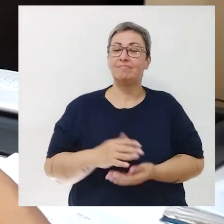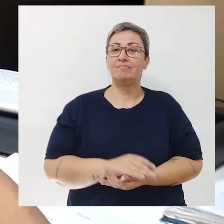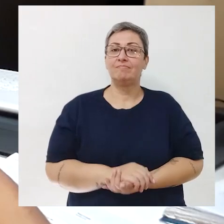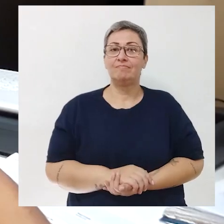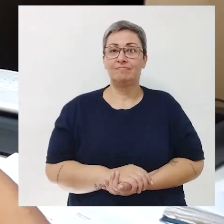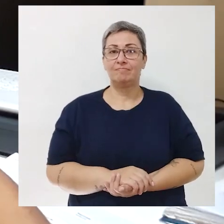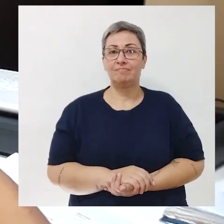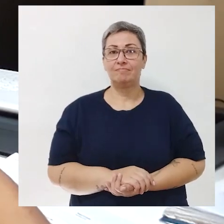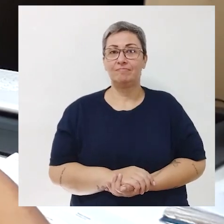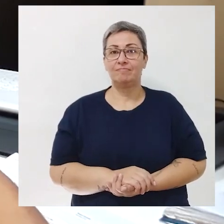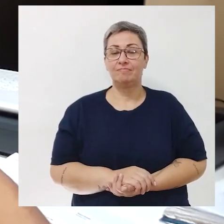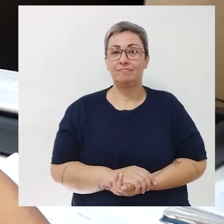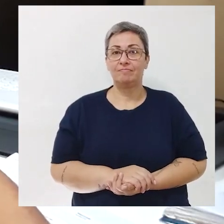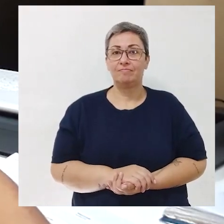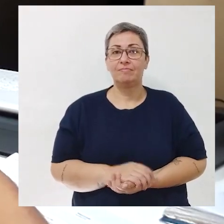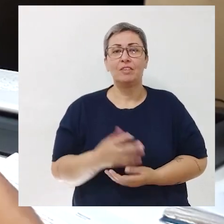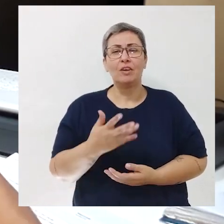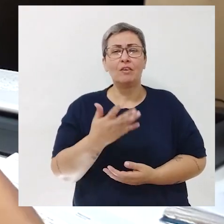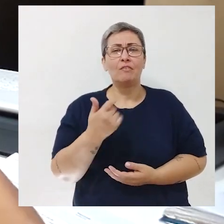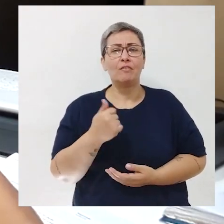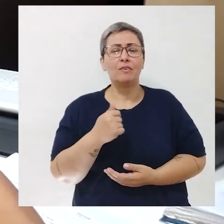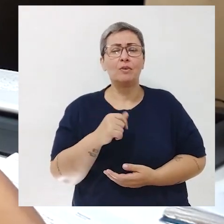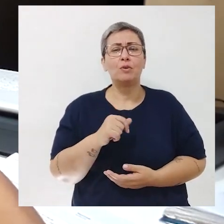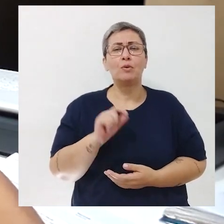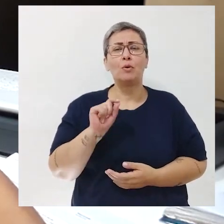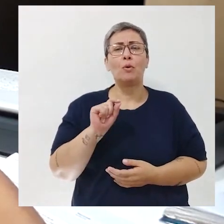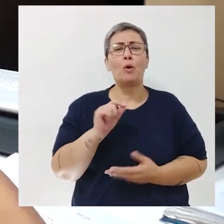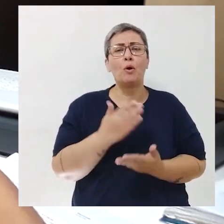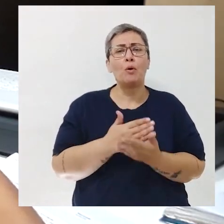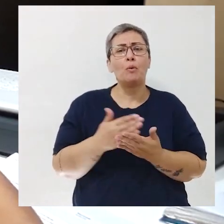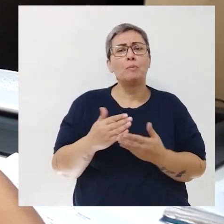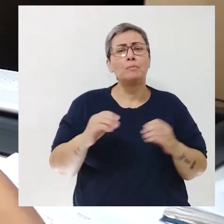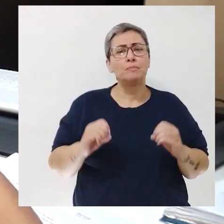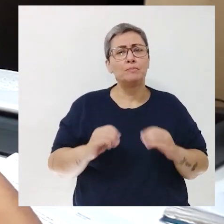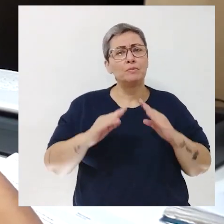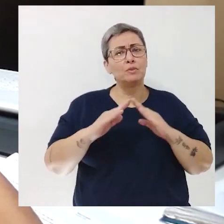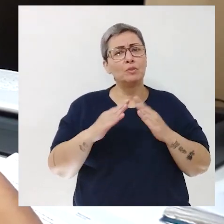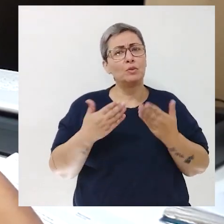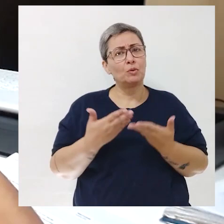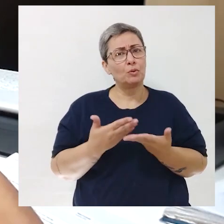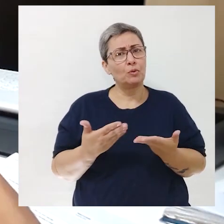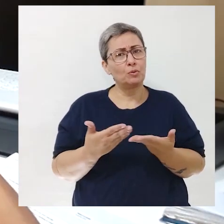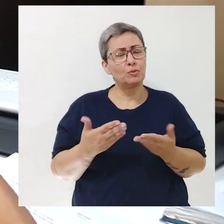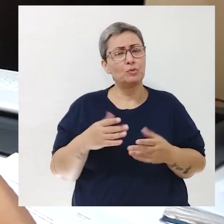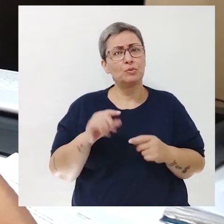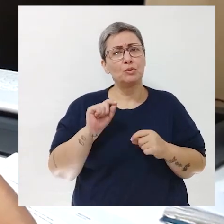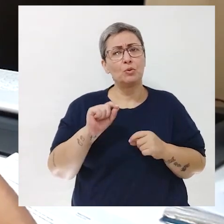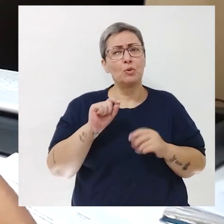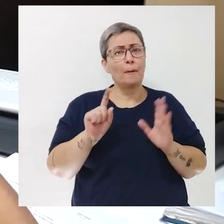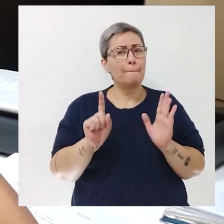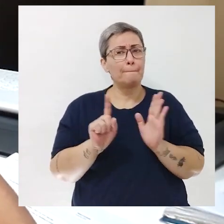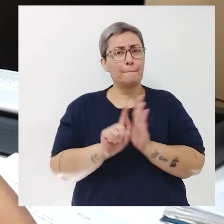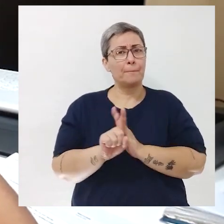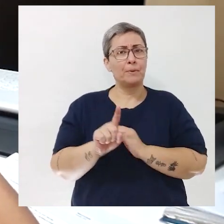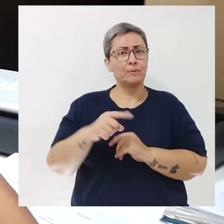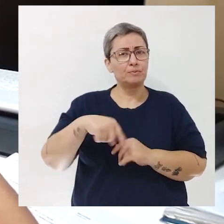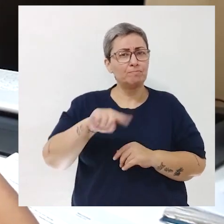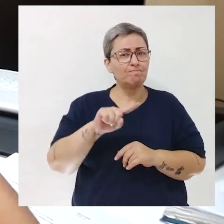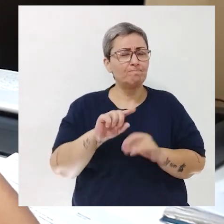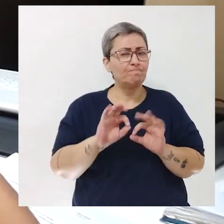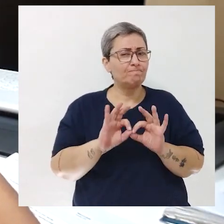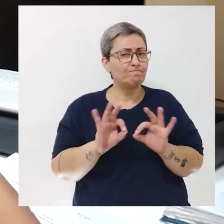muito bem-vindas. Vamos começar o programa de hoje com uma